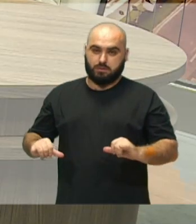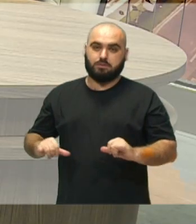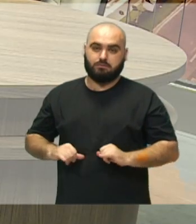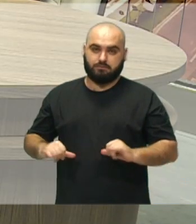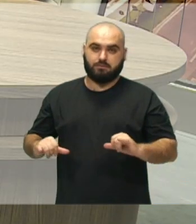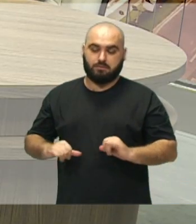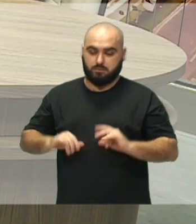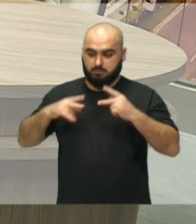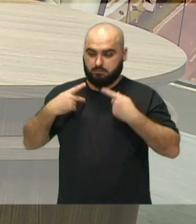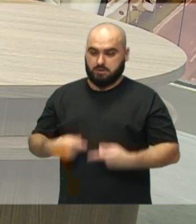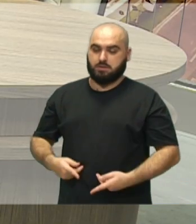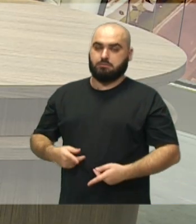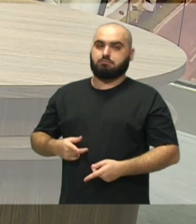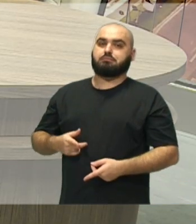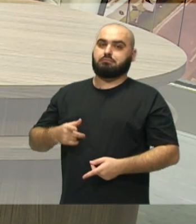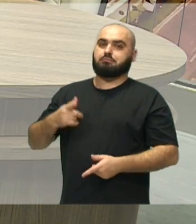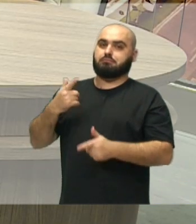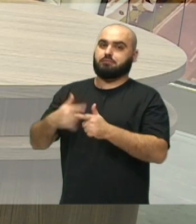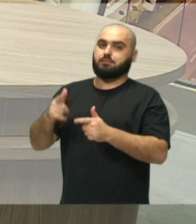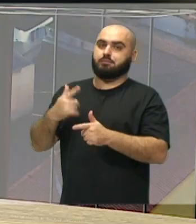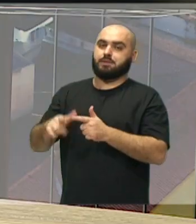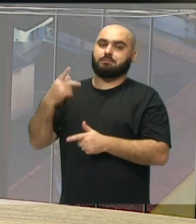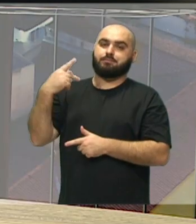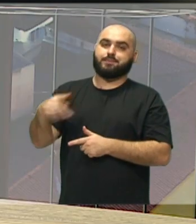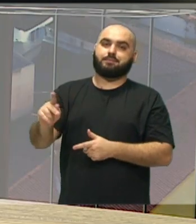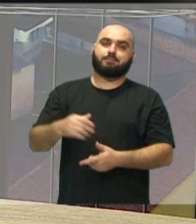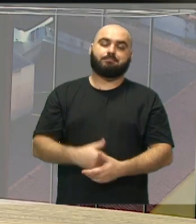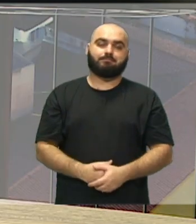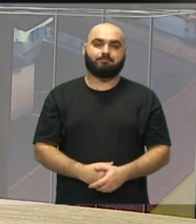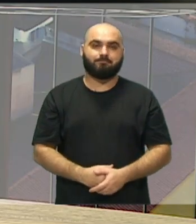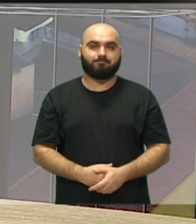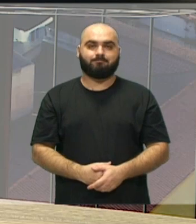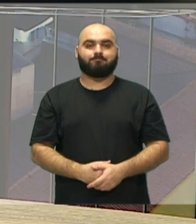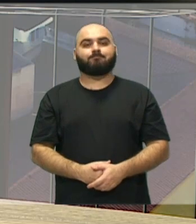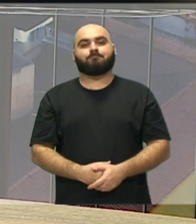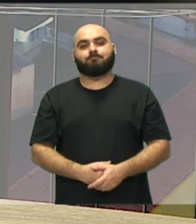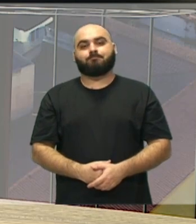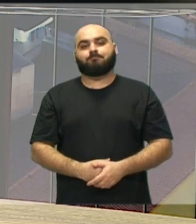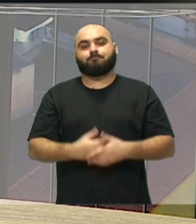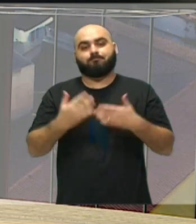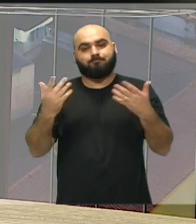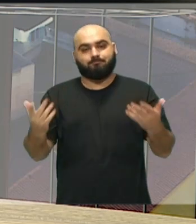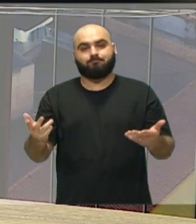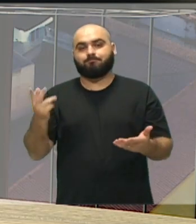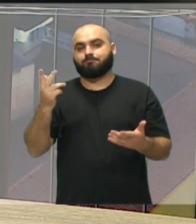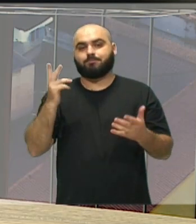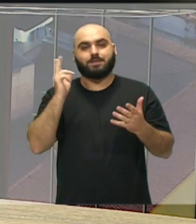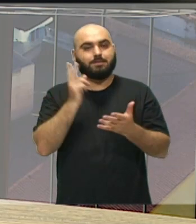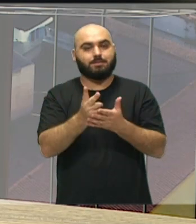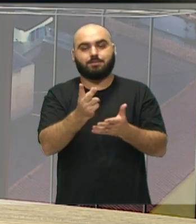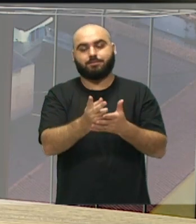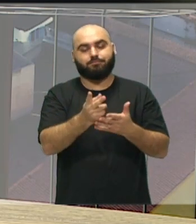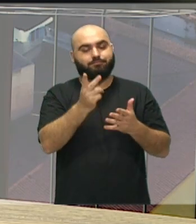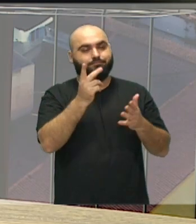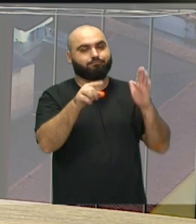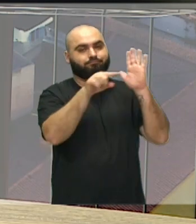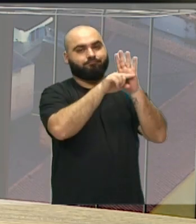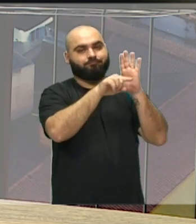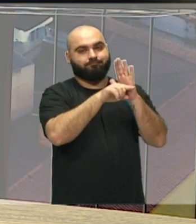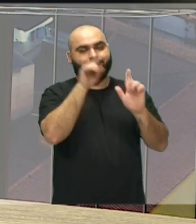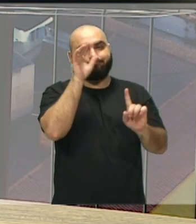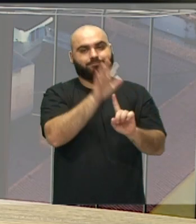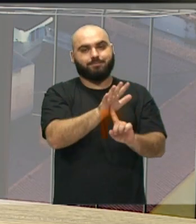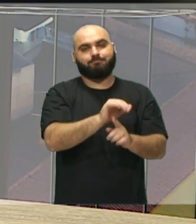impacto humano, né? Impacto humano que impacta sempre e na maior parte das vezes negativamente. A